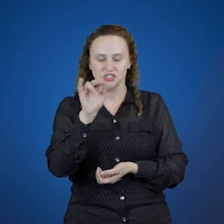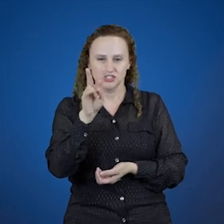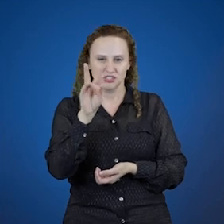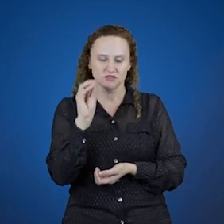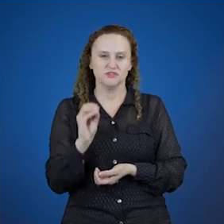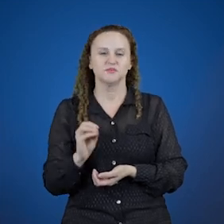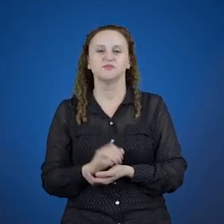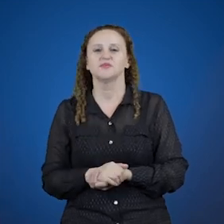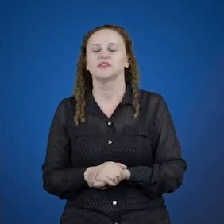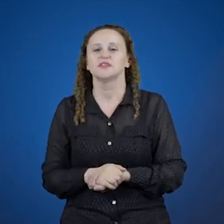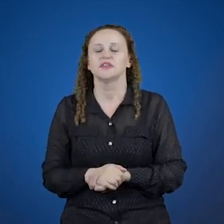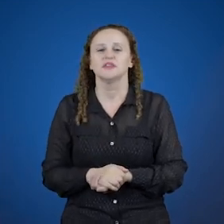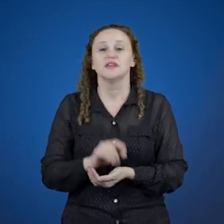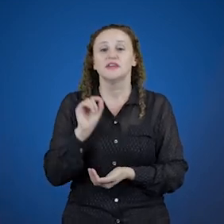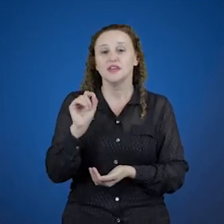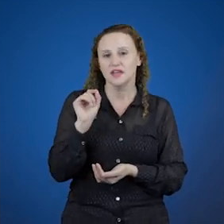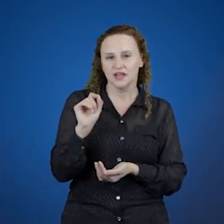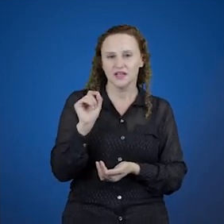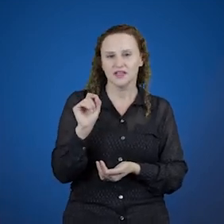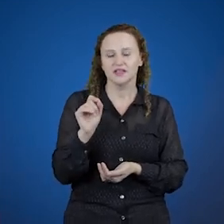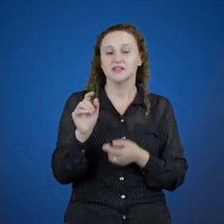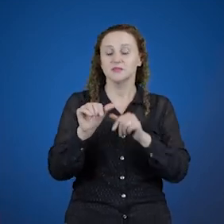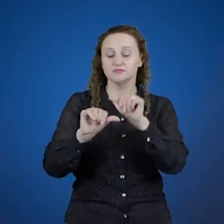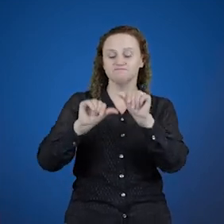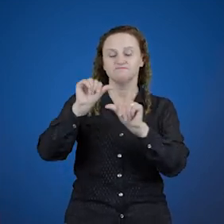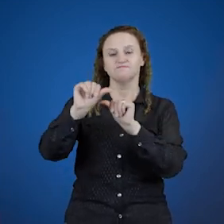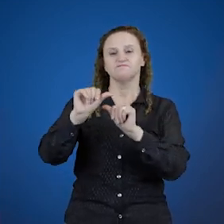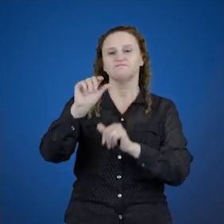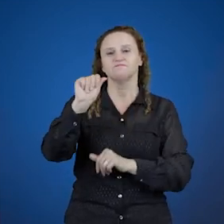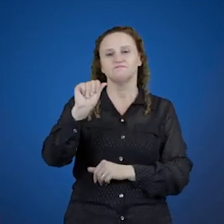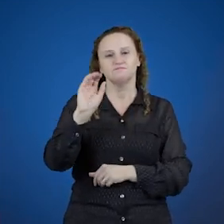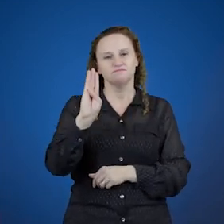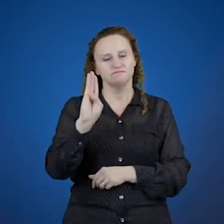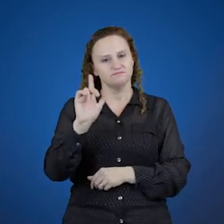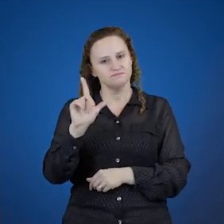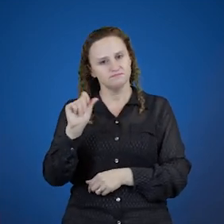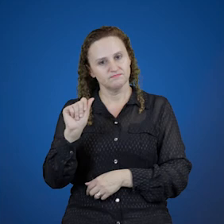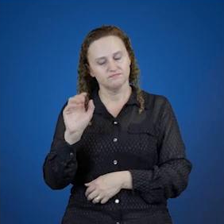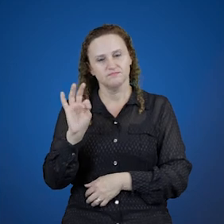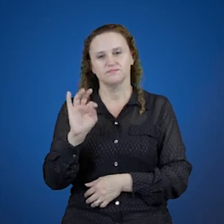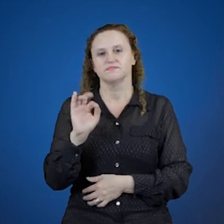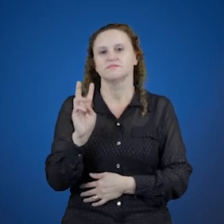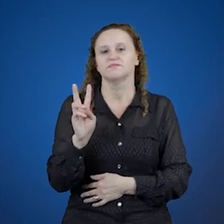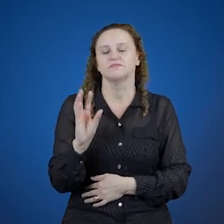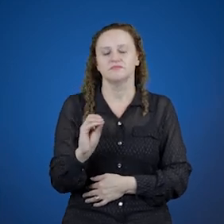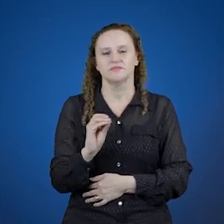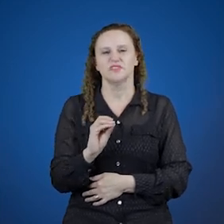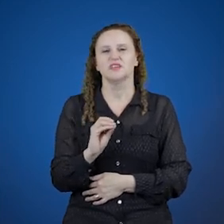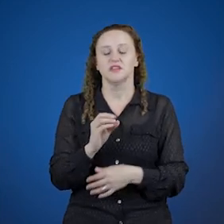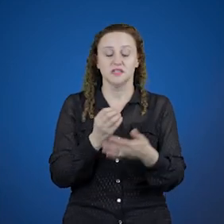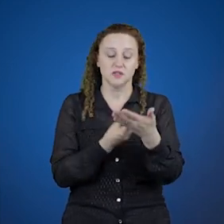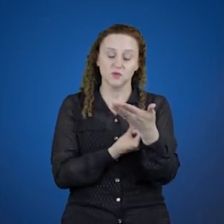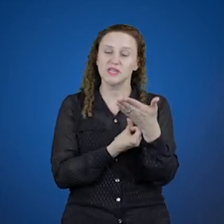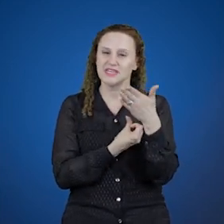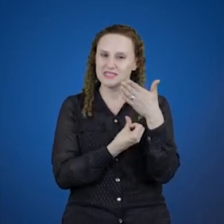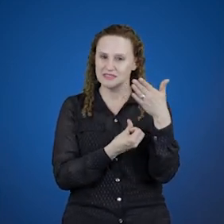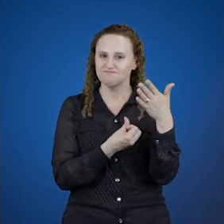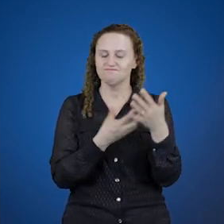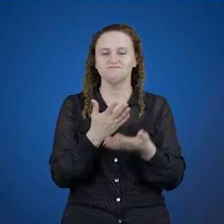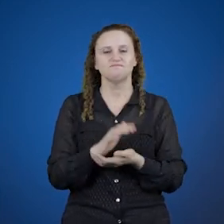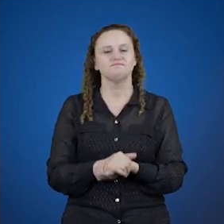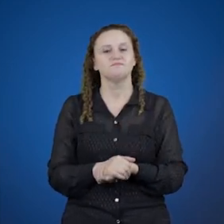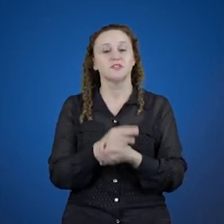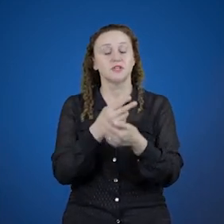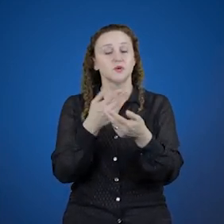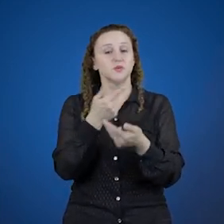menino O menino aqui no segundo caso iria para o ablativo então São esses os casos latinos insisto